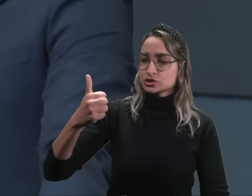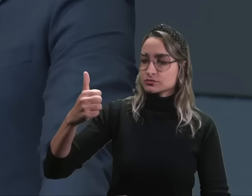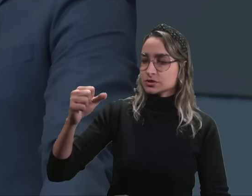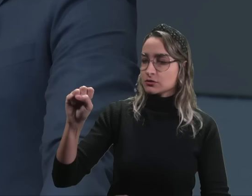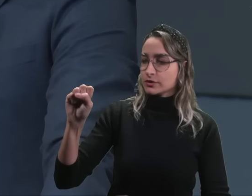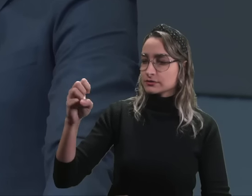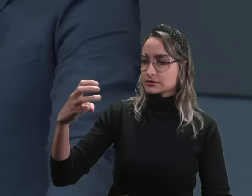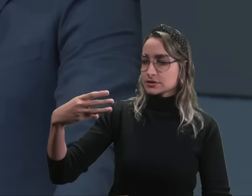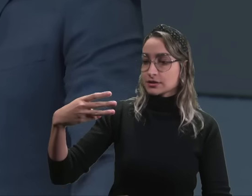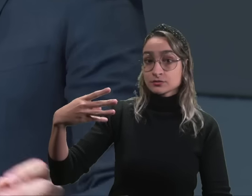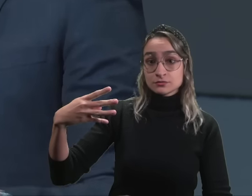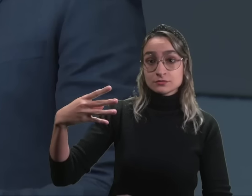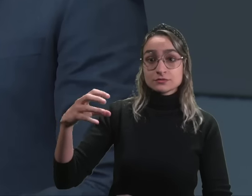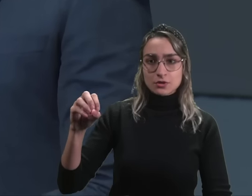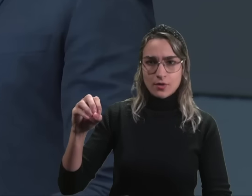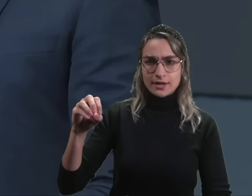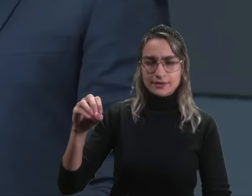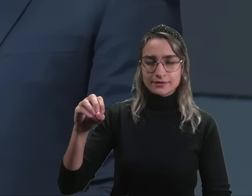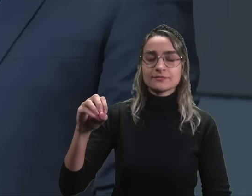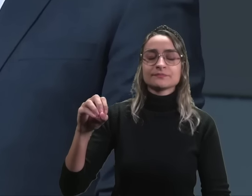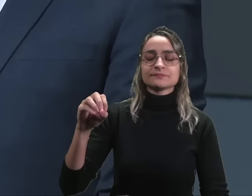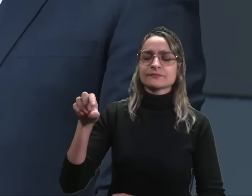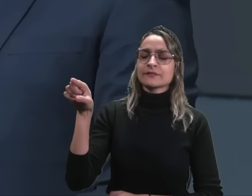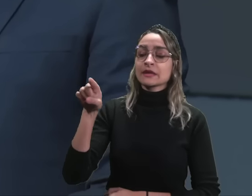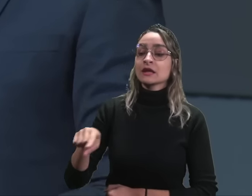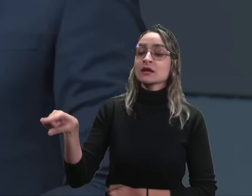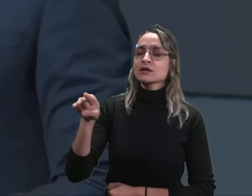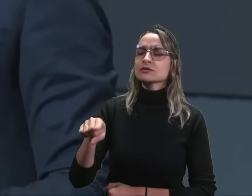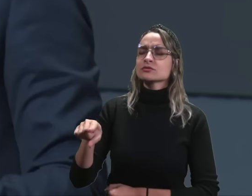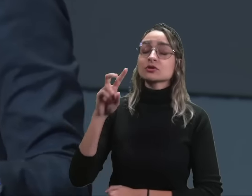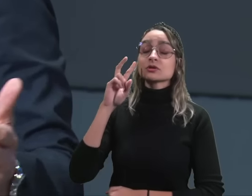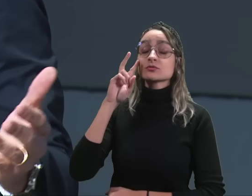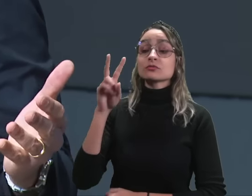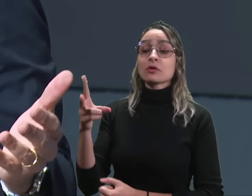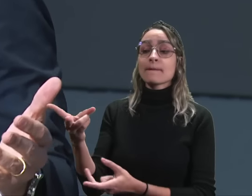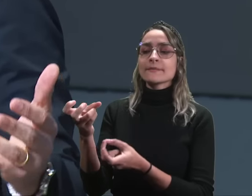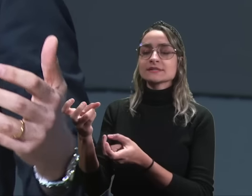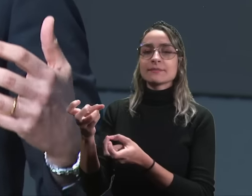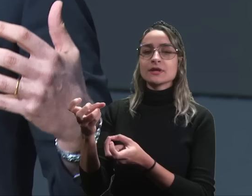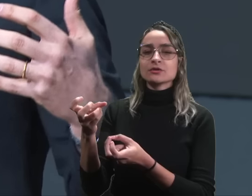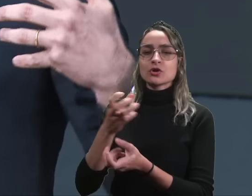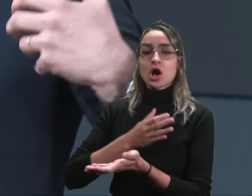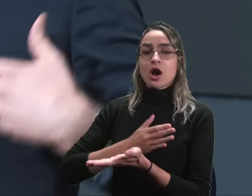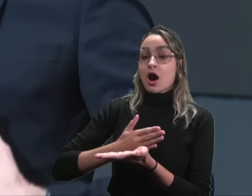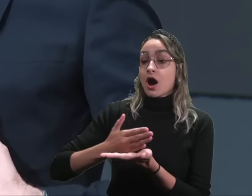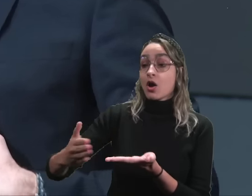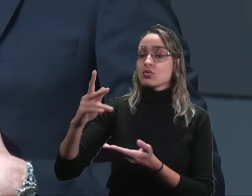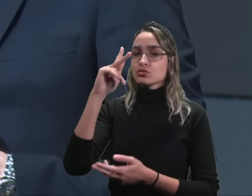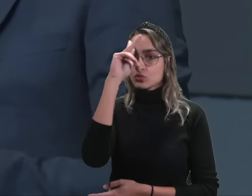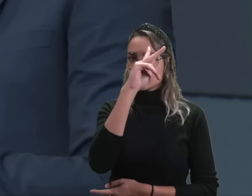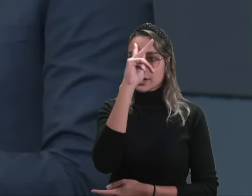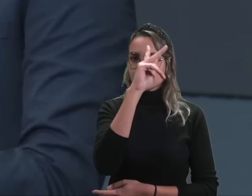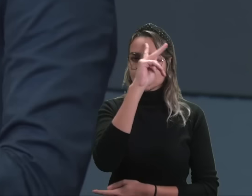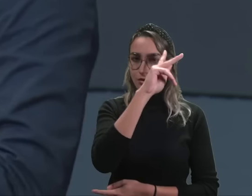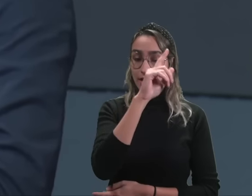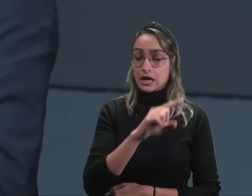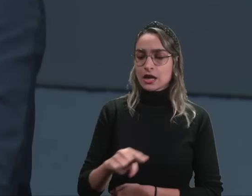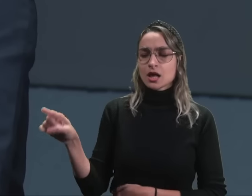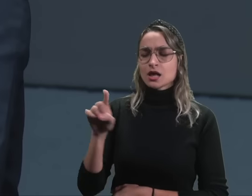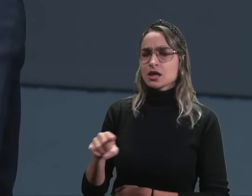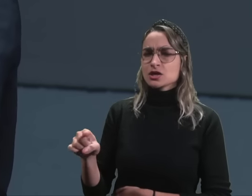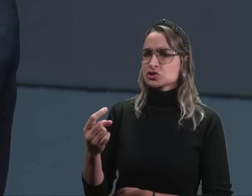1840 nós temos visto pela história isso aqui não é algo que eu acho ou que eu